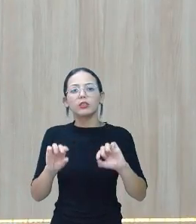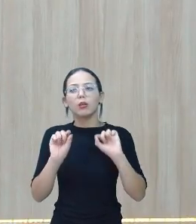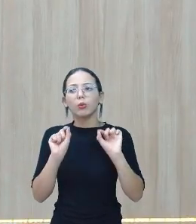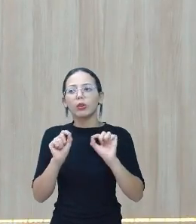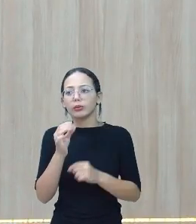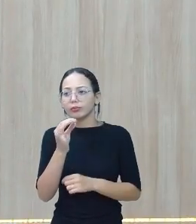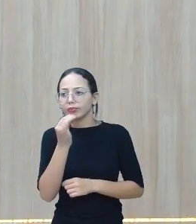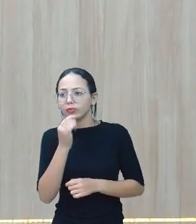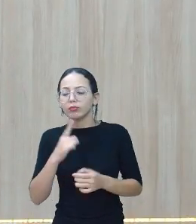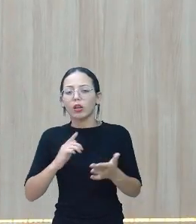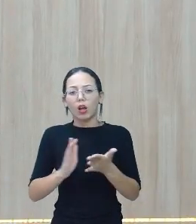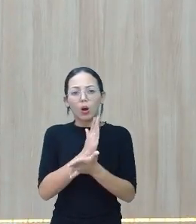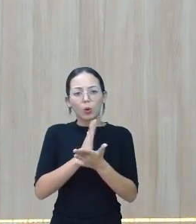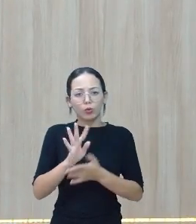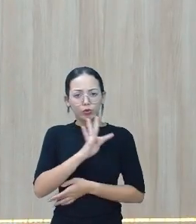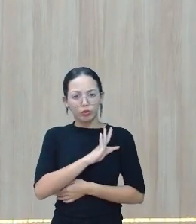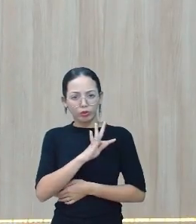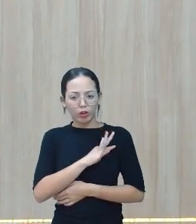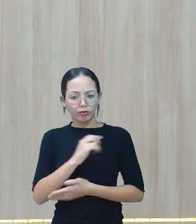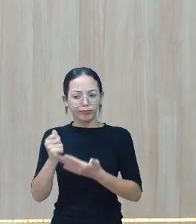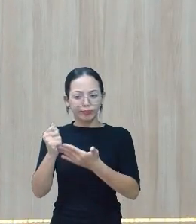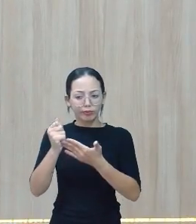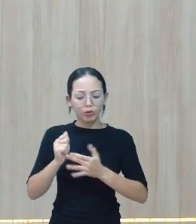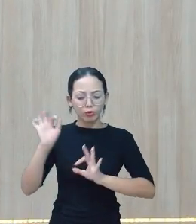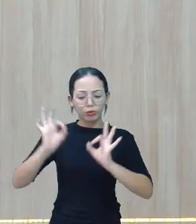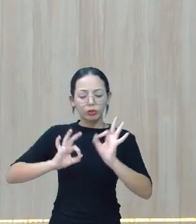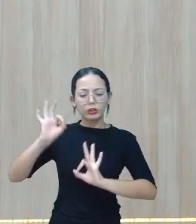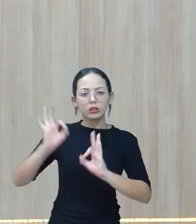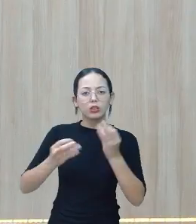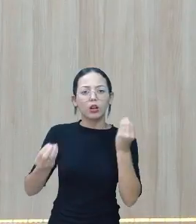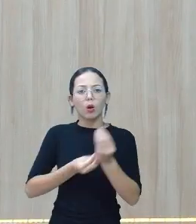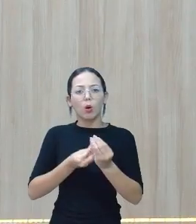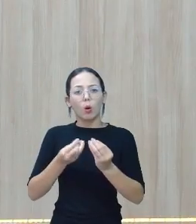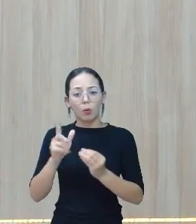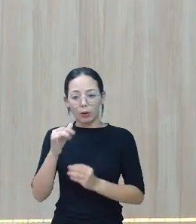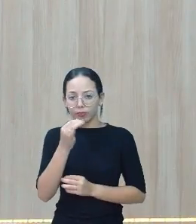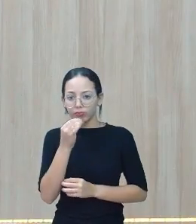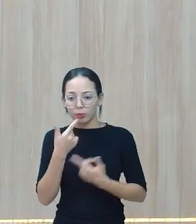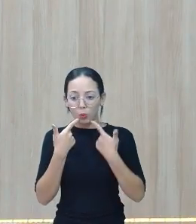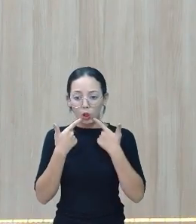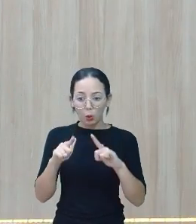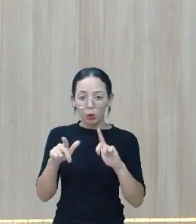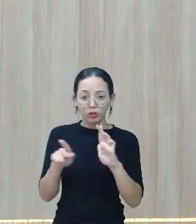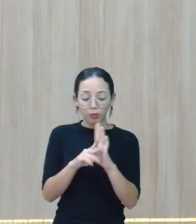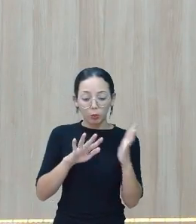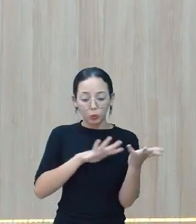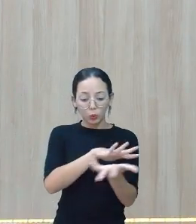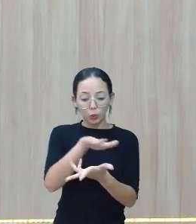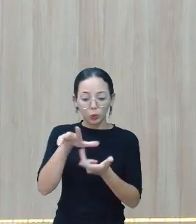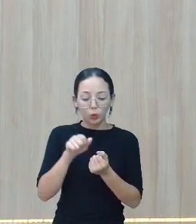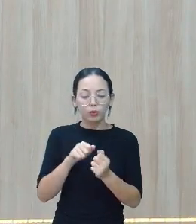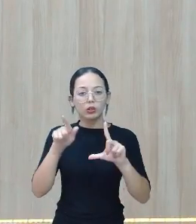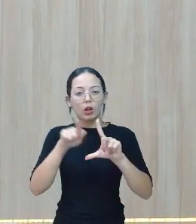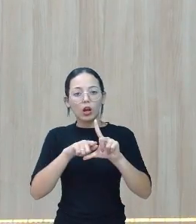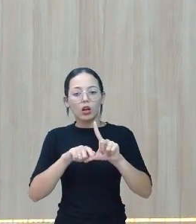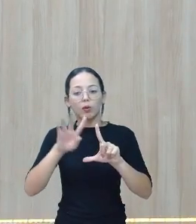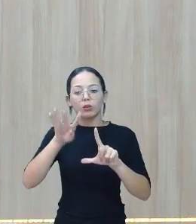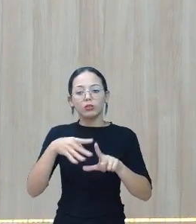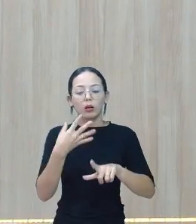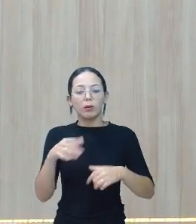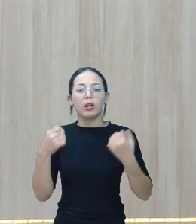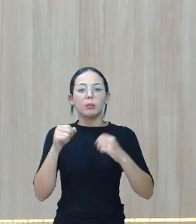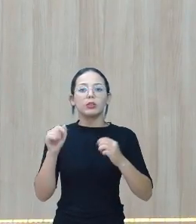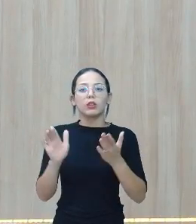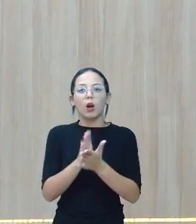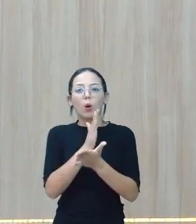ter elementos técnicos, ou seja, que ajudam a organizar. Como é uma linguagem universal, o gráfico e a tabela, a gente precisa ter